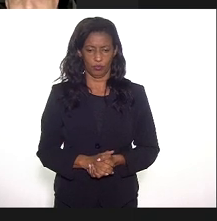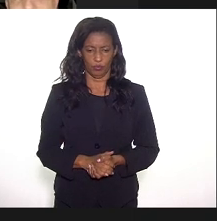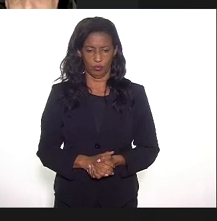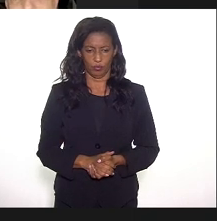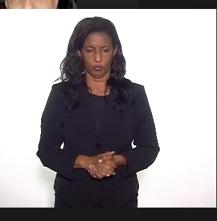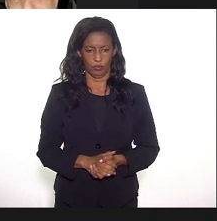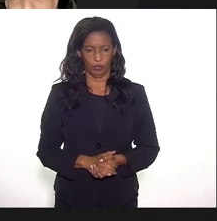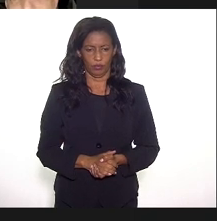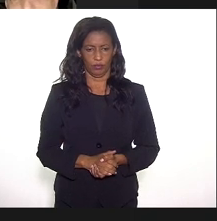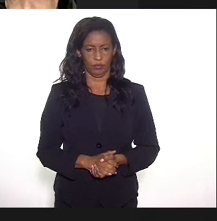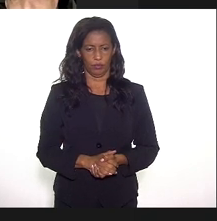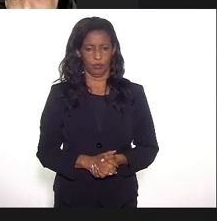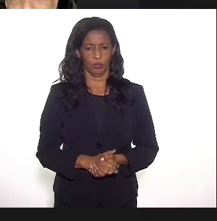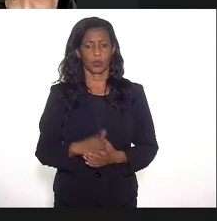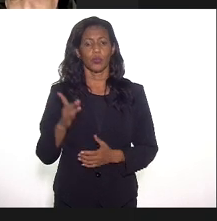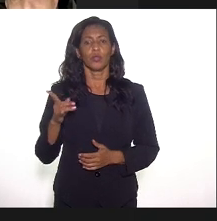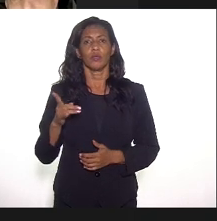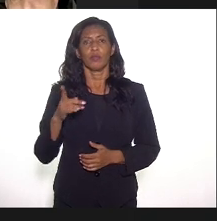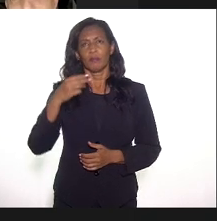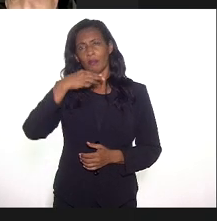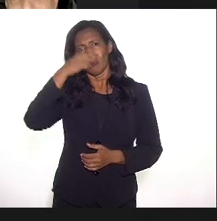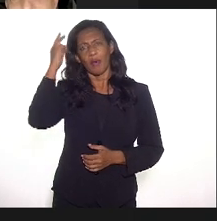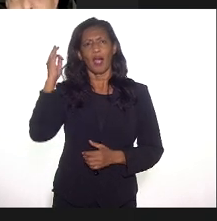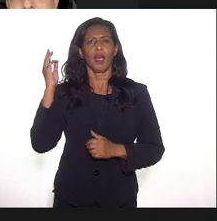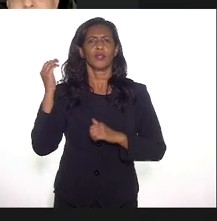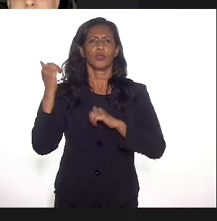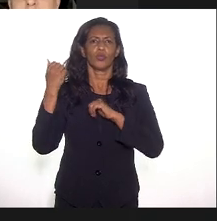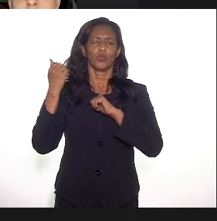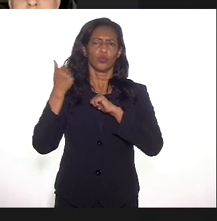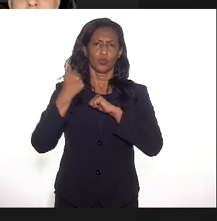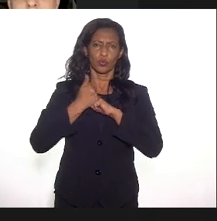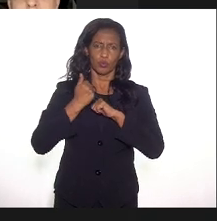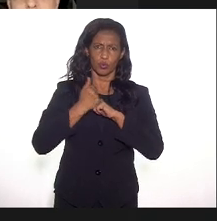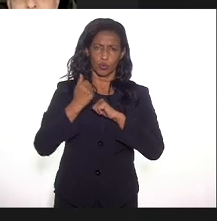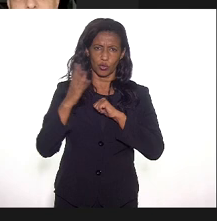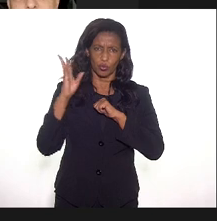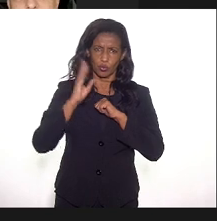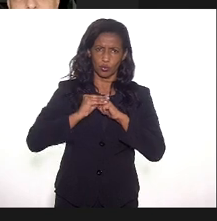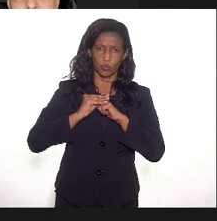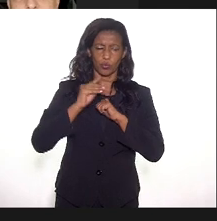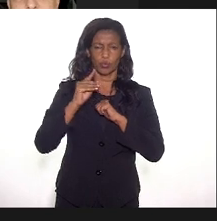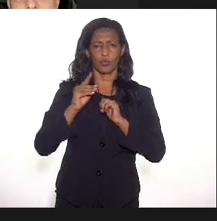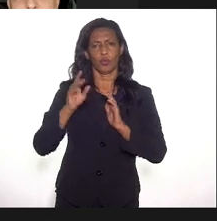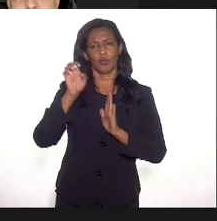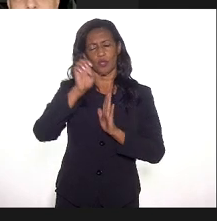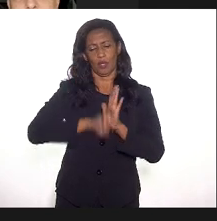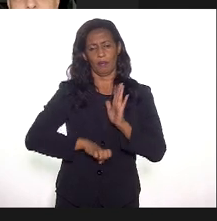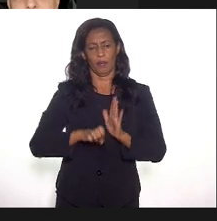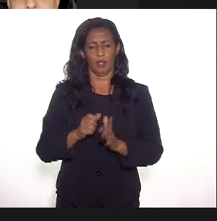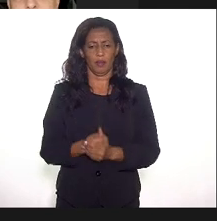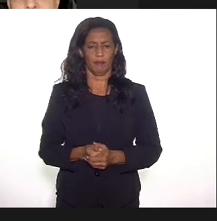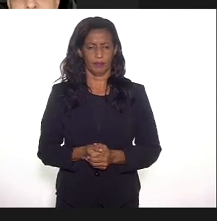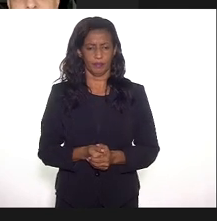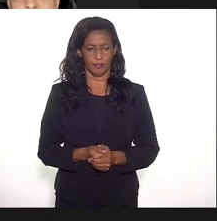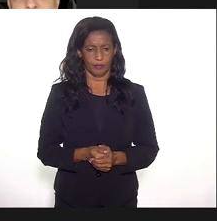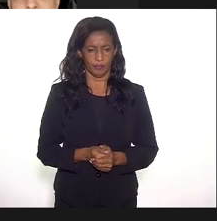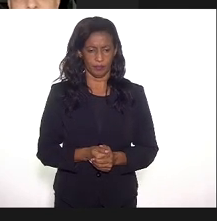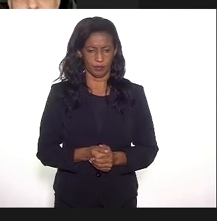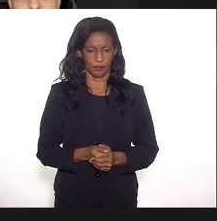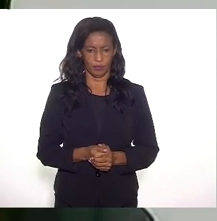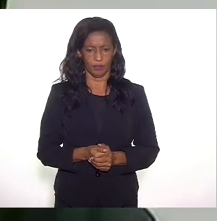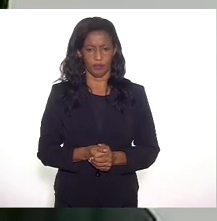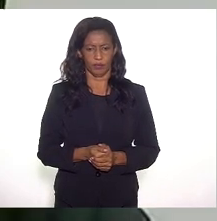Márcio, no substitutivo aí... Parecer favorável com subemenda, senhor presidente. Concluindo? Concluindo